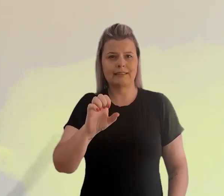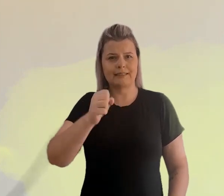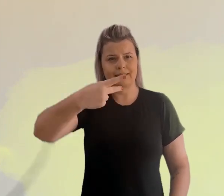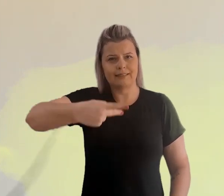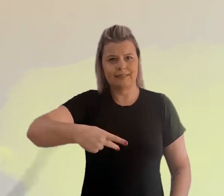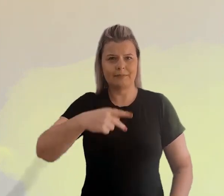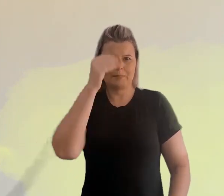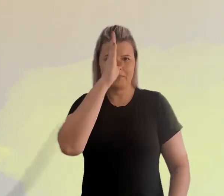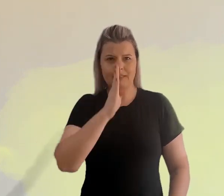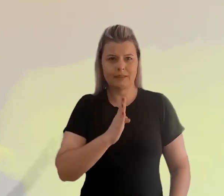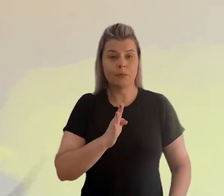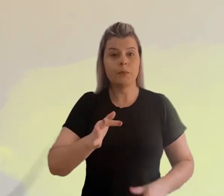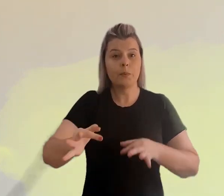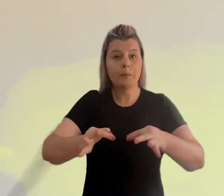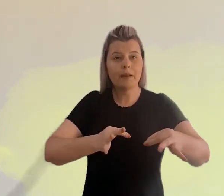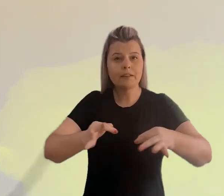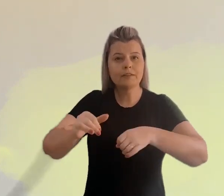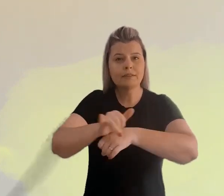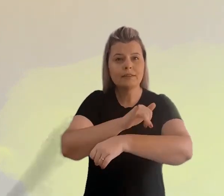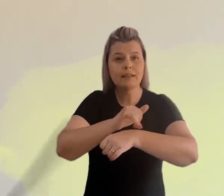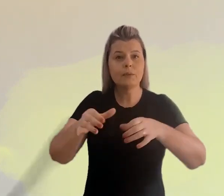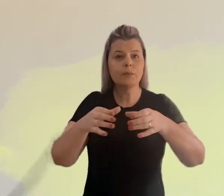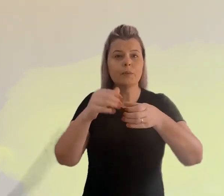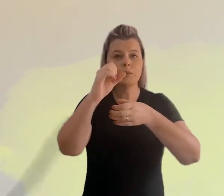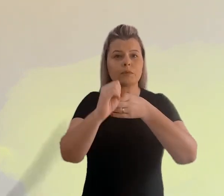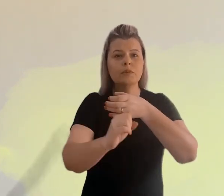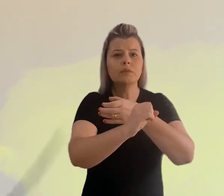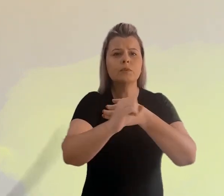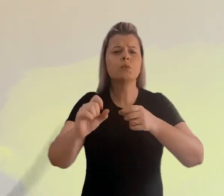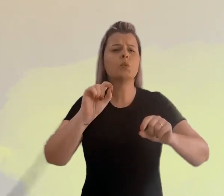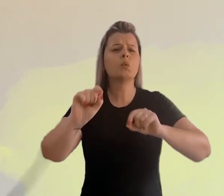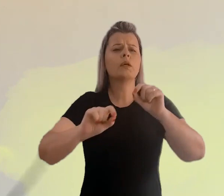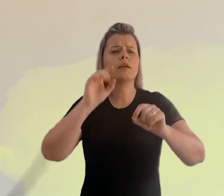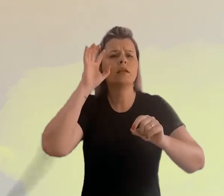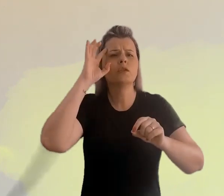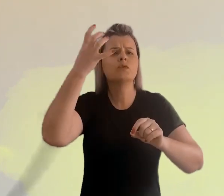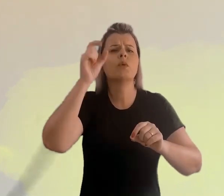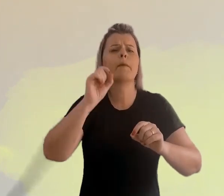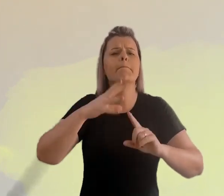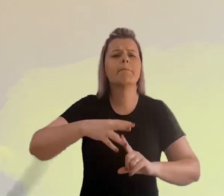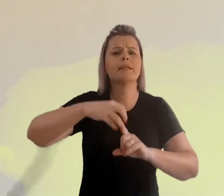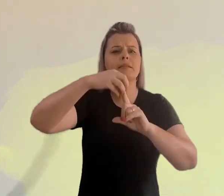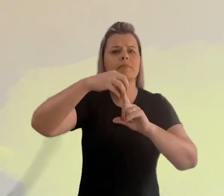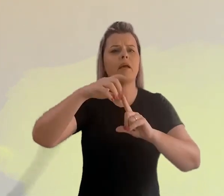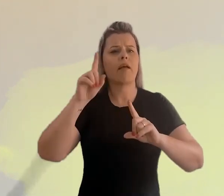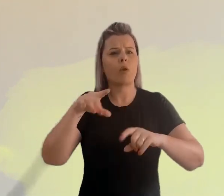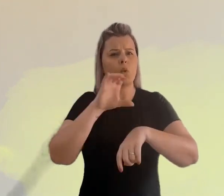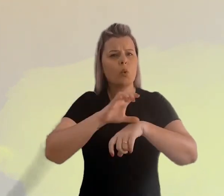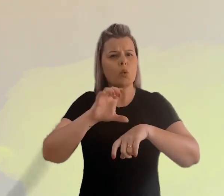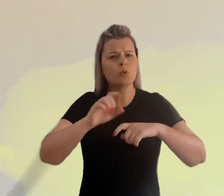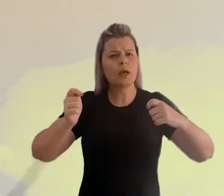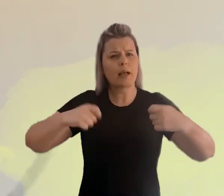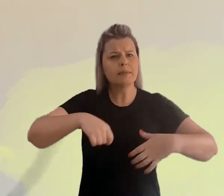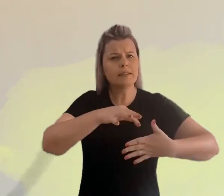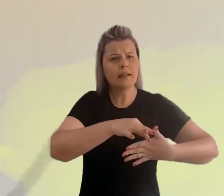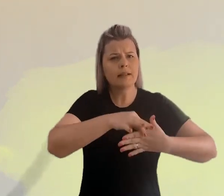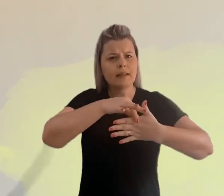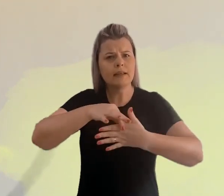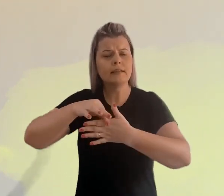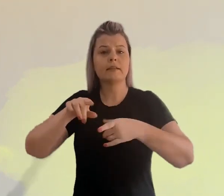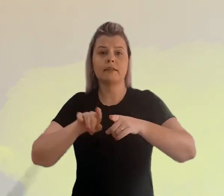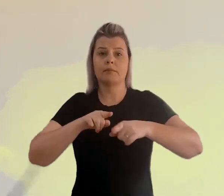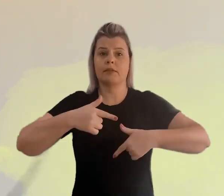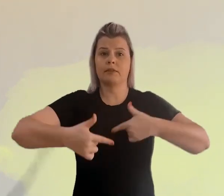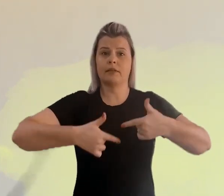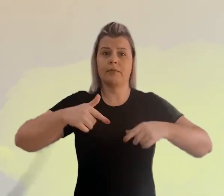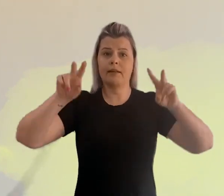Federação. O planejamento estratégico do Sínodo definiu entre suas prioridades a capacitação de lideranças e